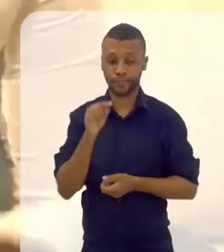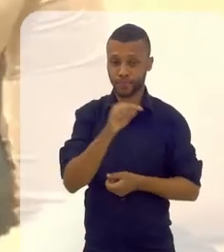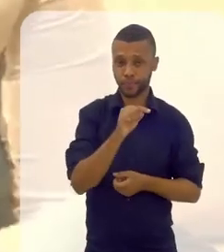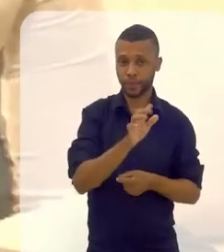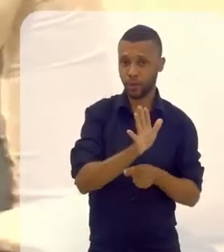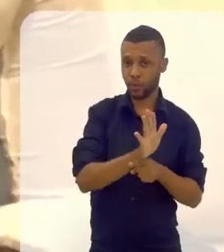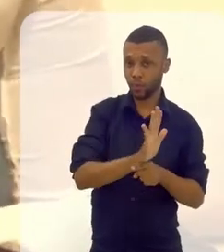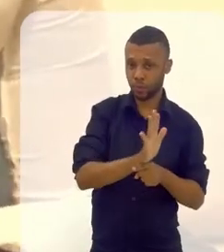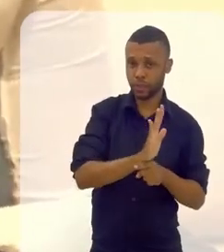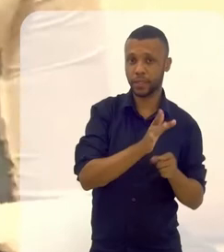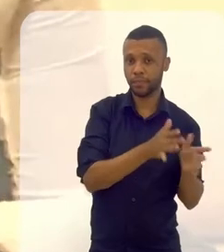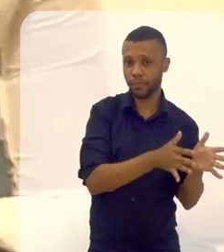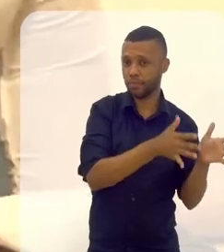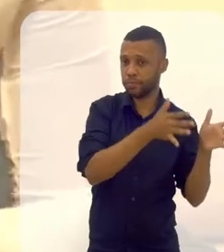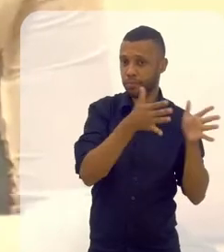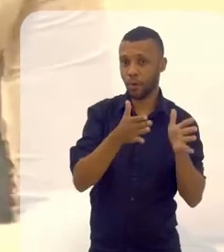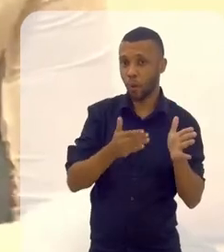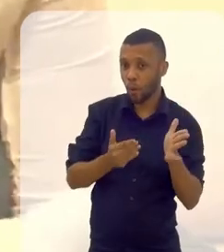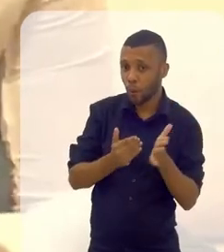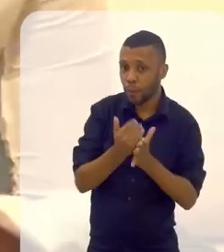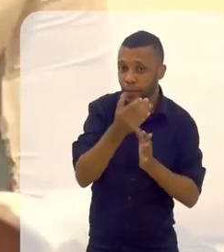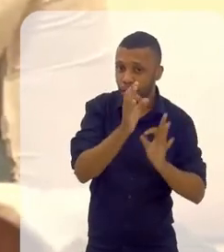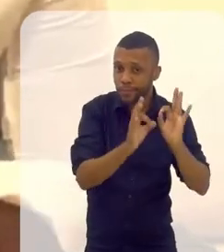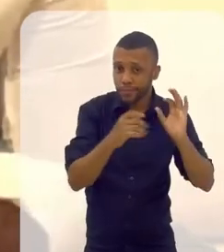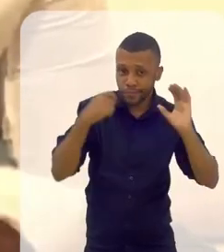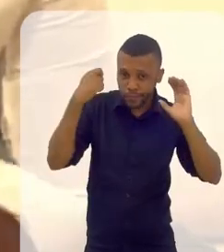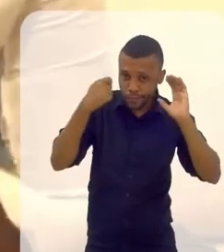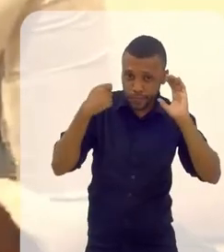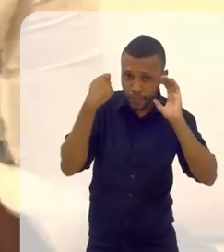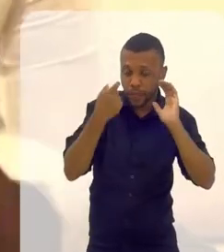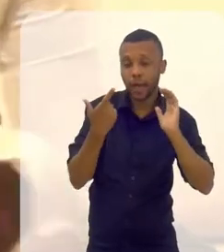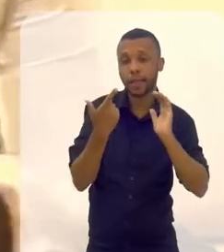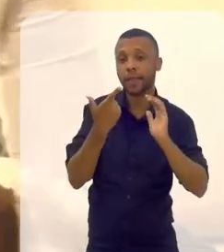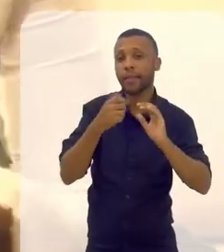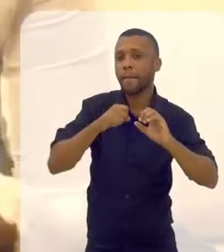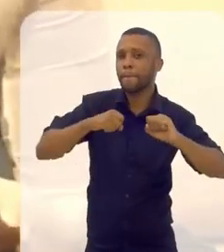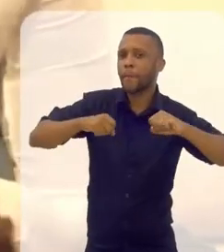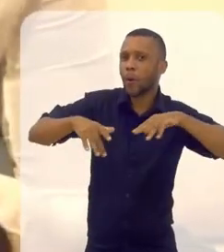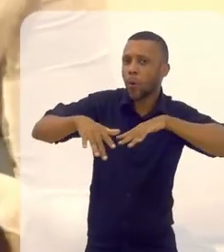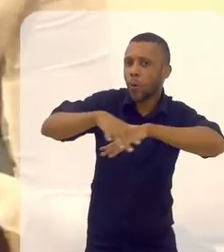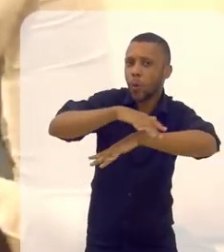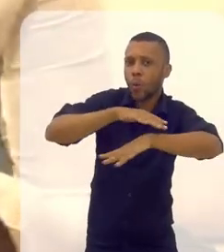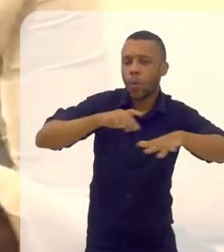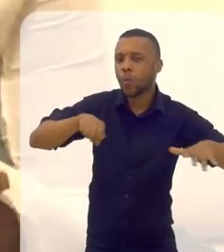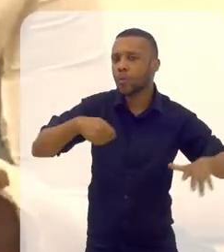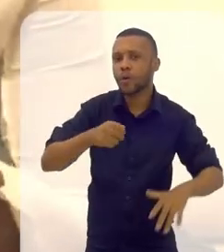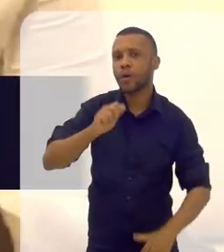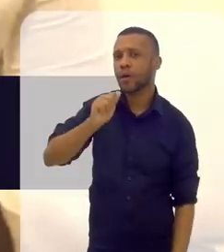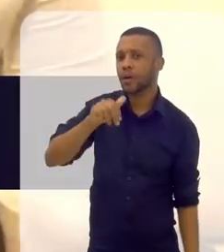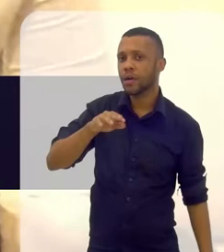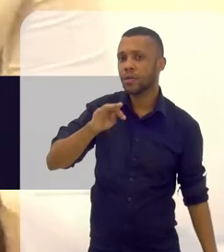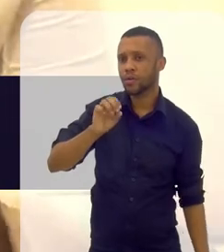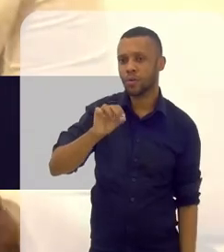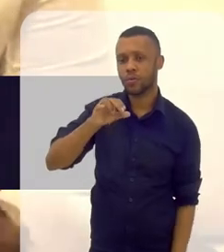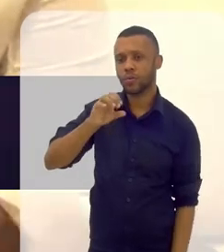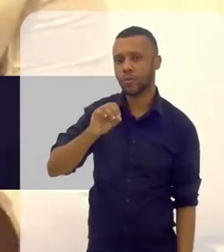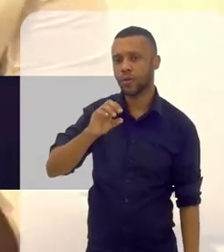Cinema. Eu comecei fazendo um filme, o nome é No Meio da Rua, do Antônio Carlos da Fontoura, se eu não me